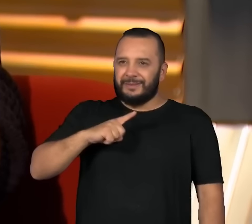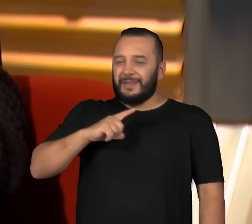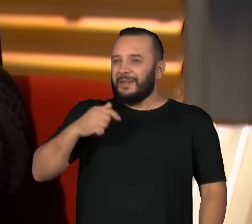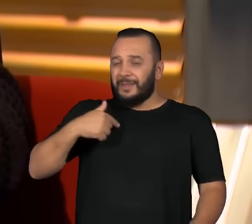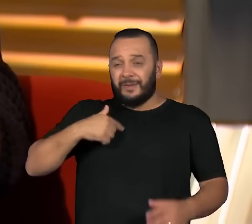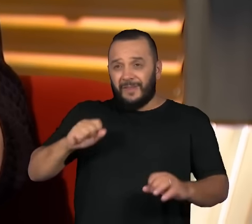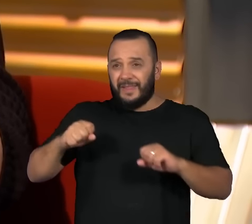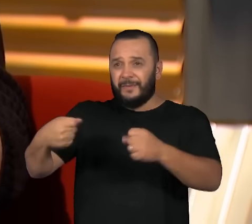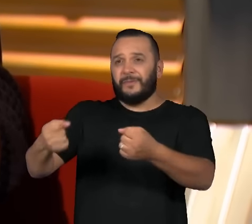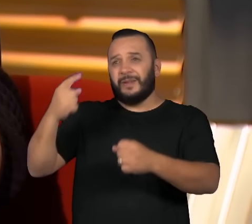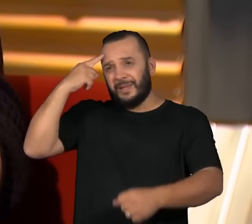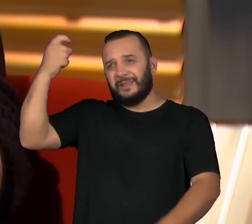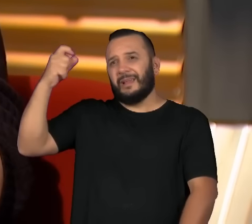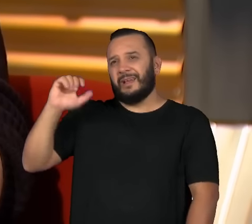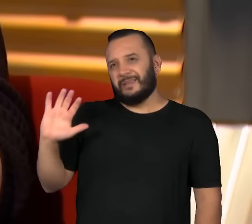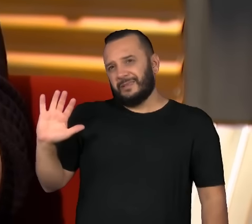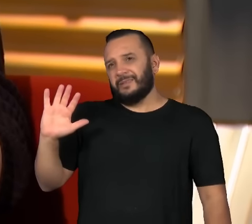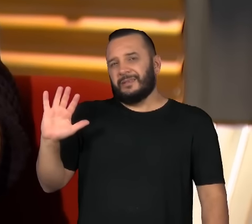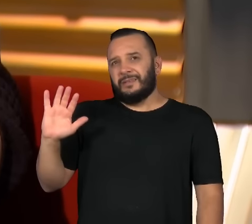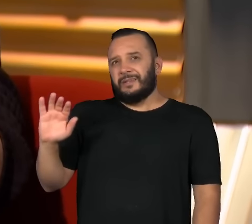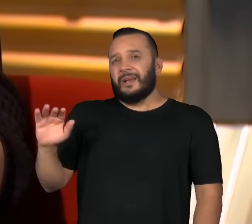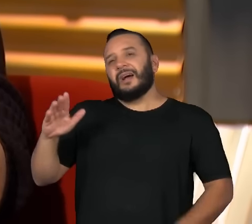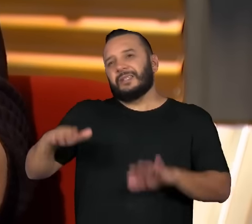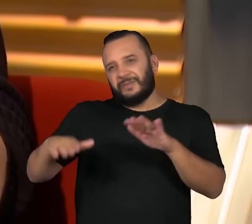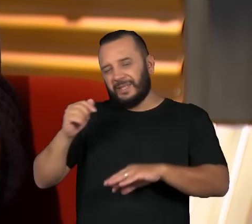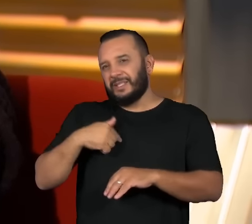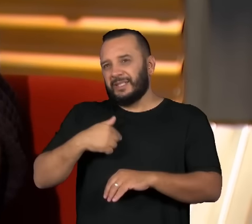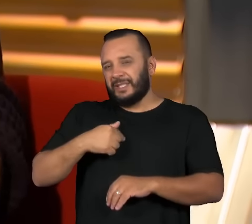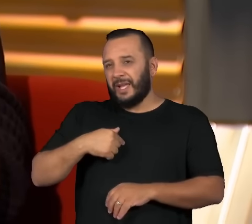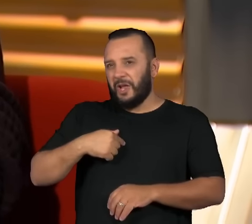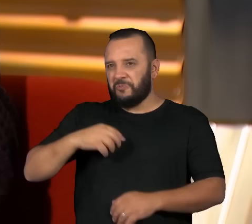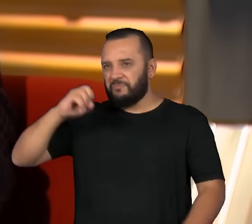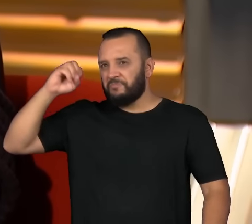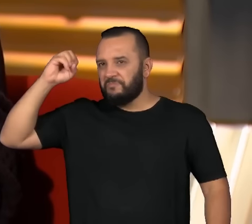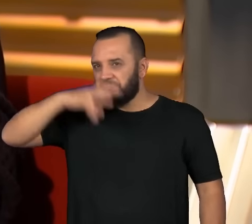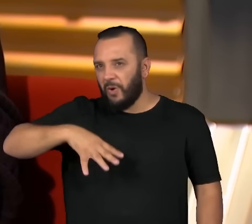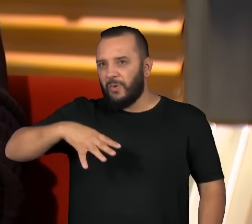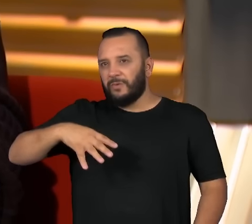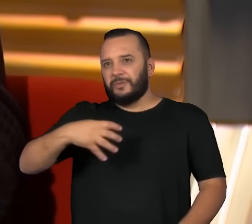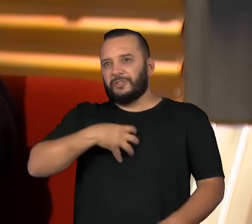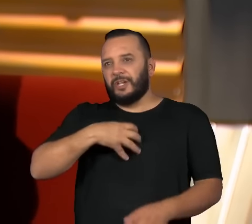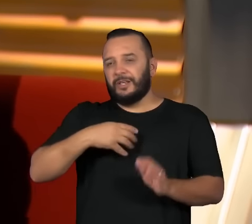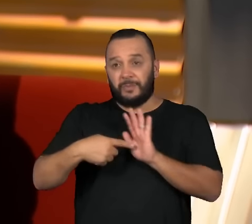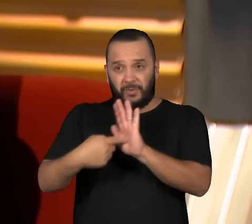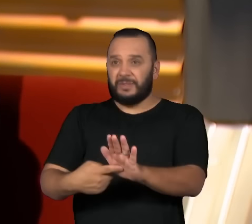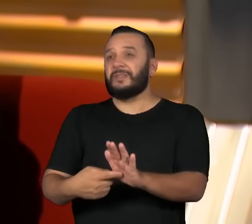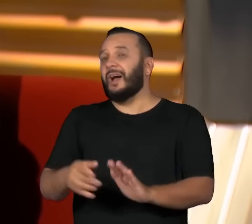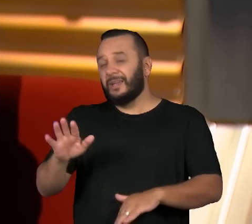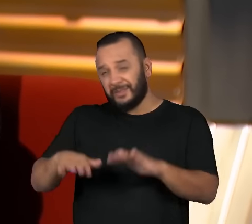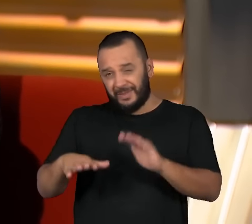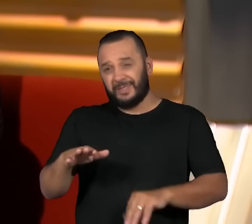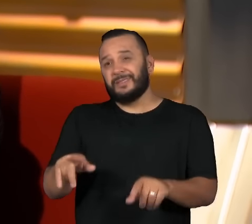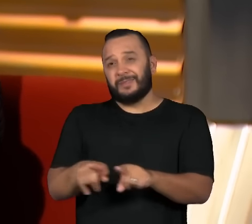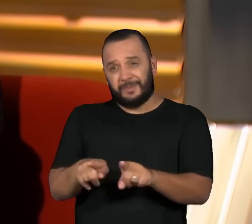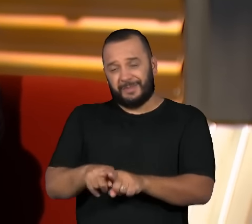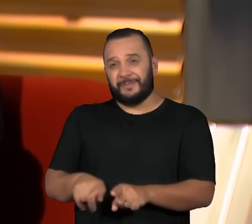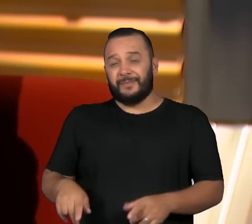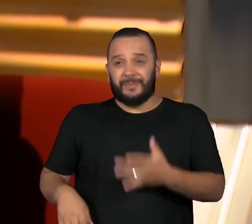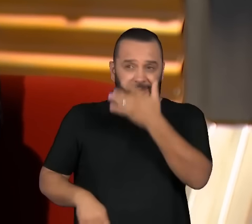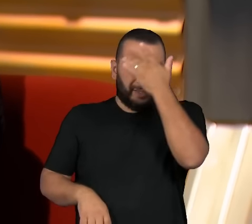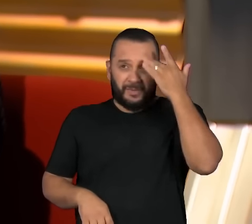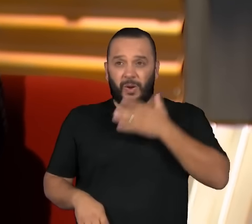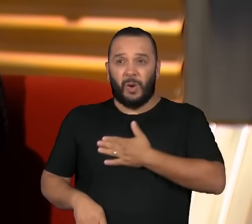essa ideia, de vez em quando eu sou um pouco agressivo na maneira que eu me expresso. Sei. E com as pessoas que eu gosto,